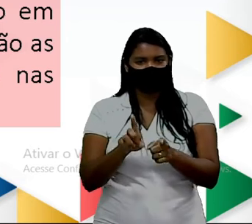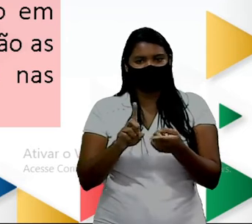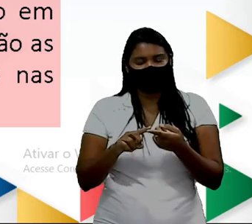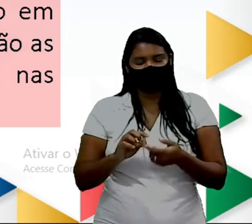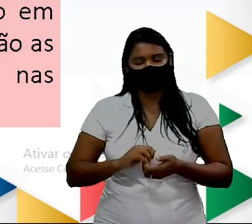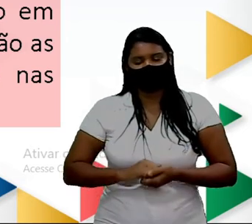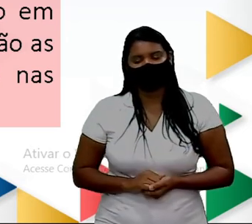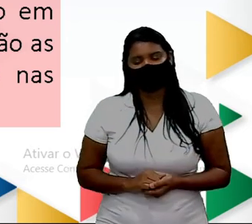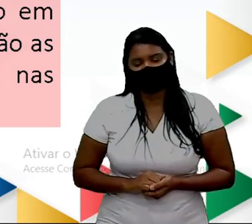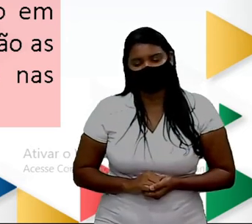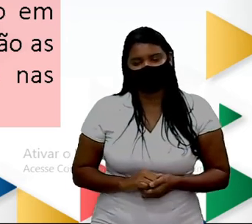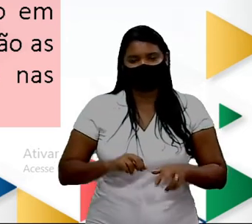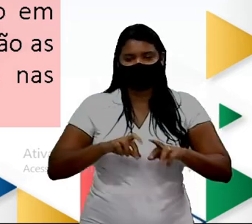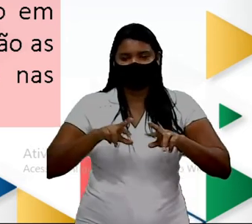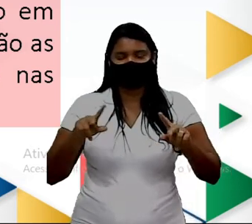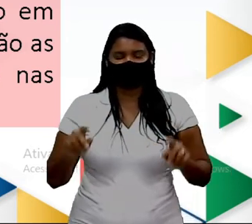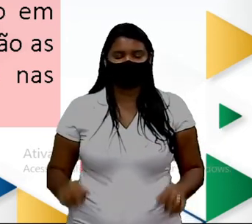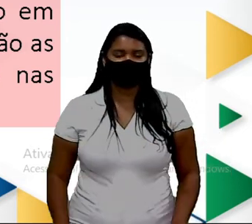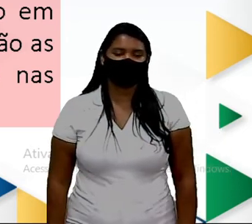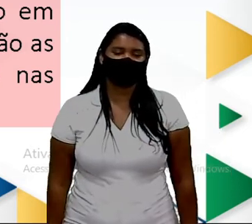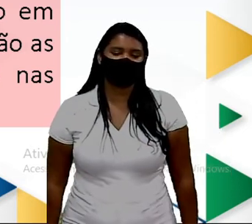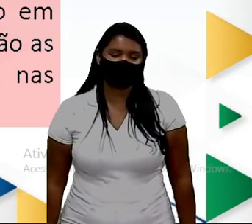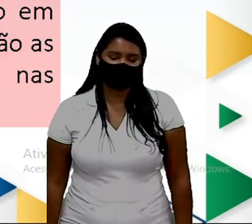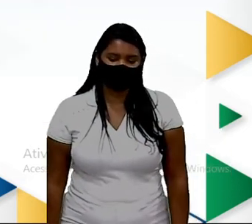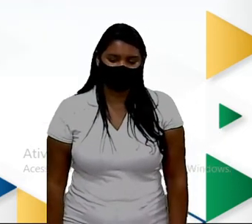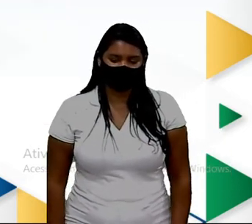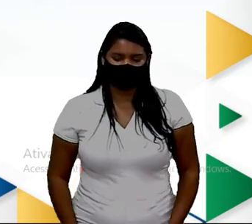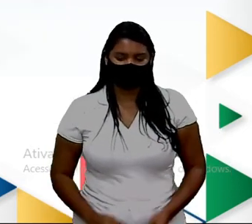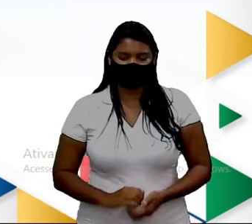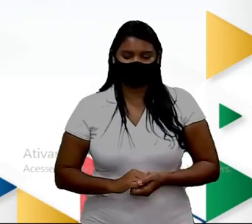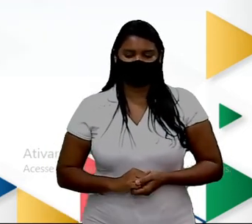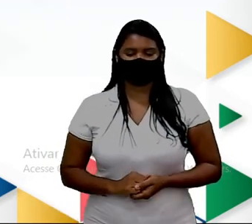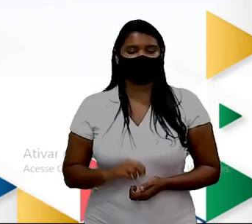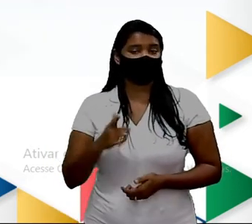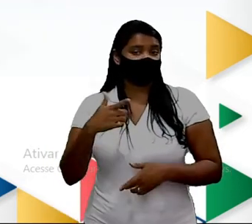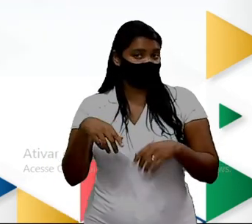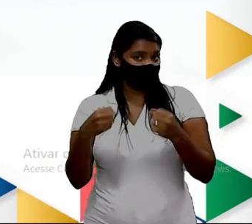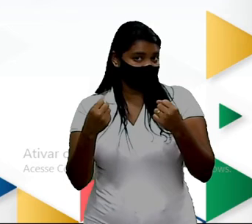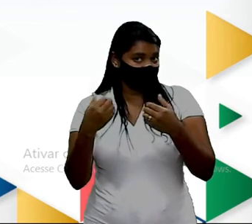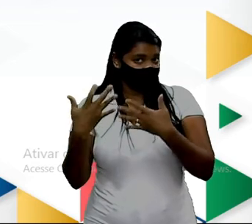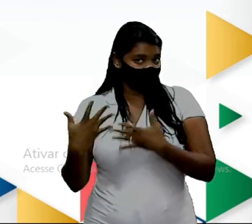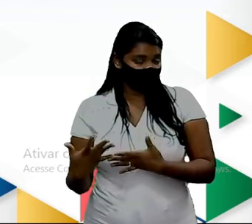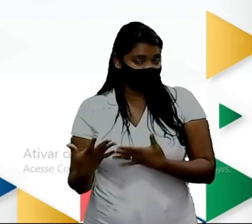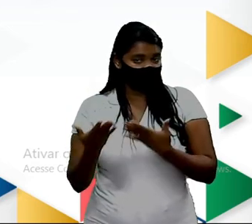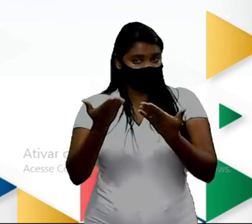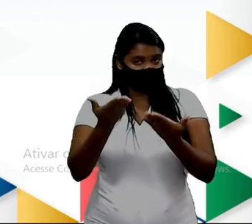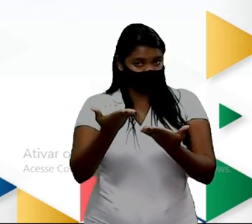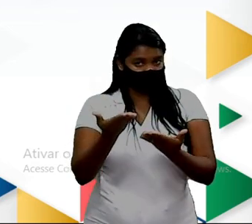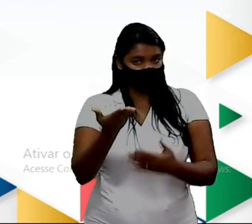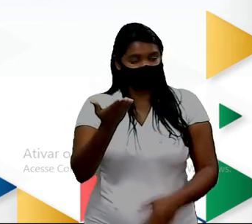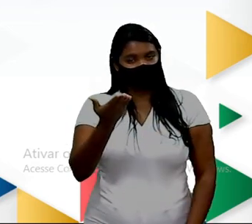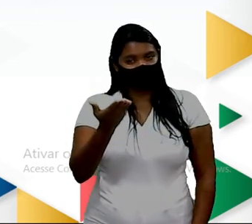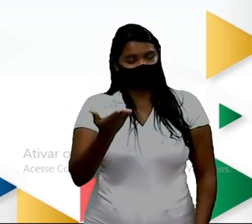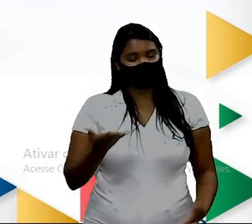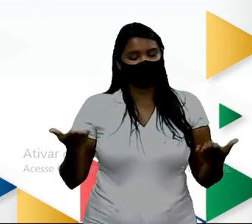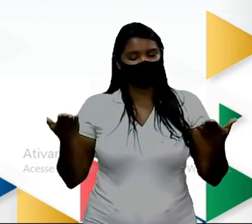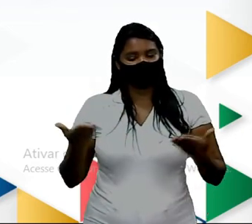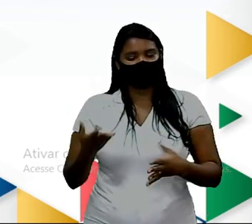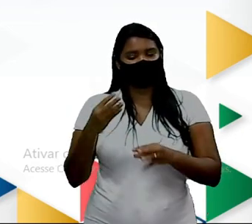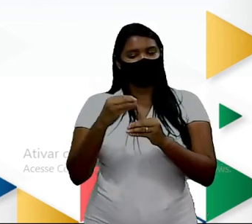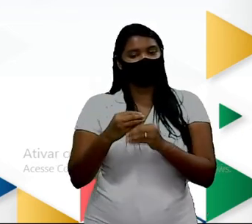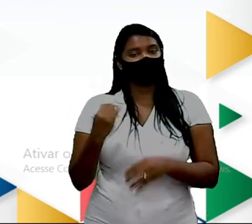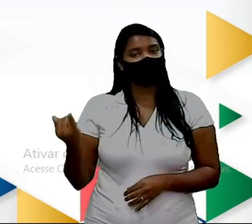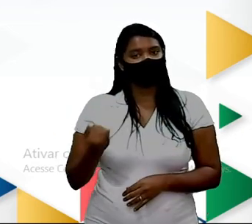né? Variáveis, já tá, né? Lógico, nem precisava disso. Mas olha, vou trazer para você agora uma coisa